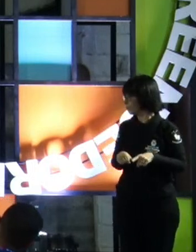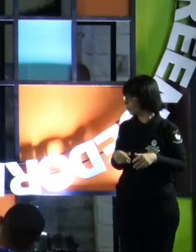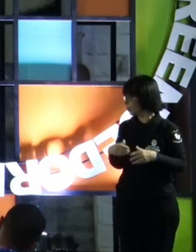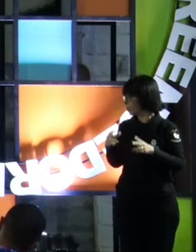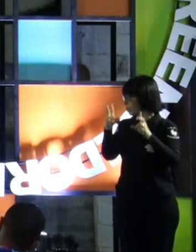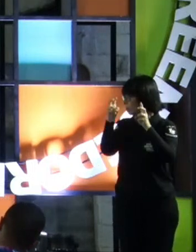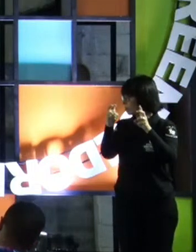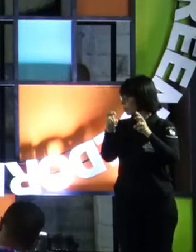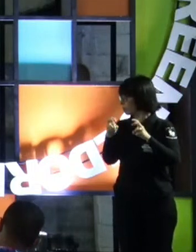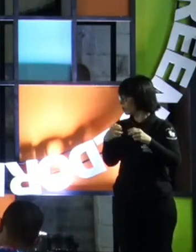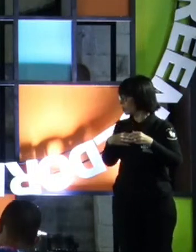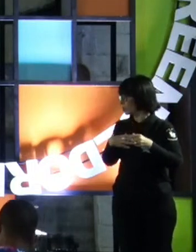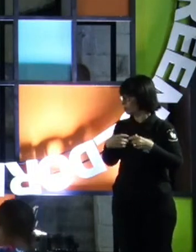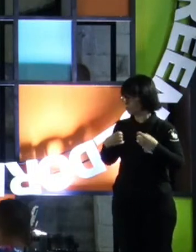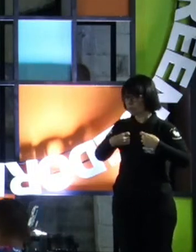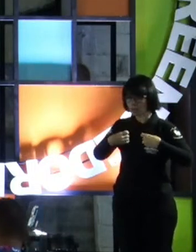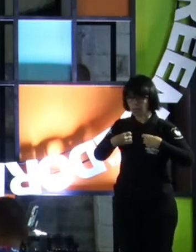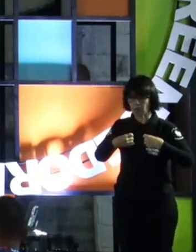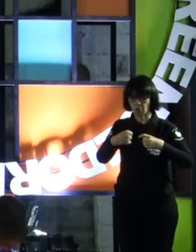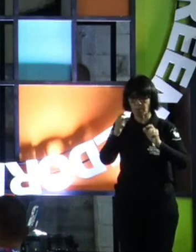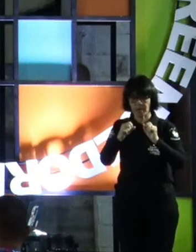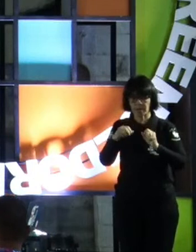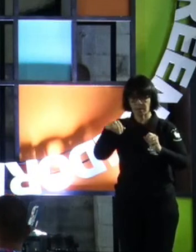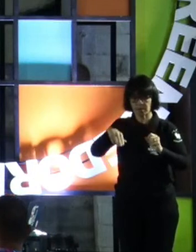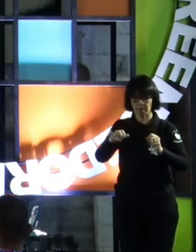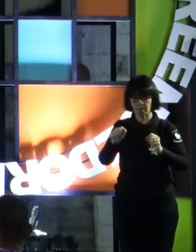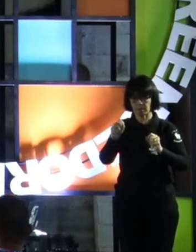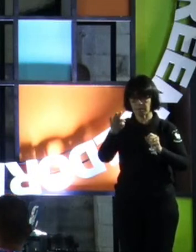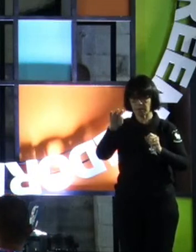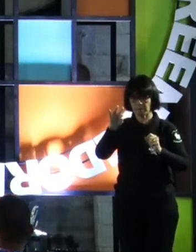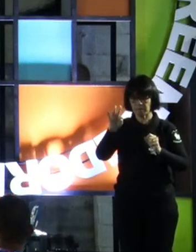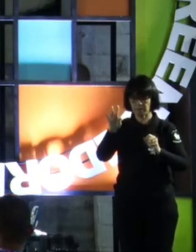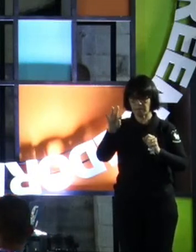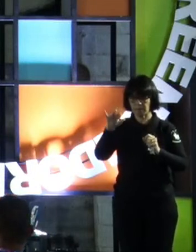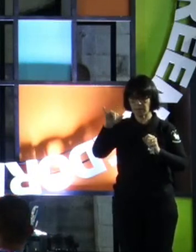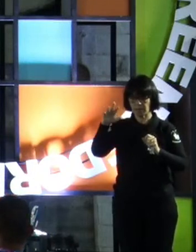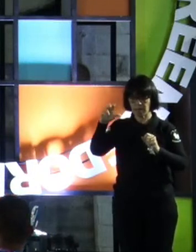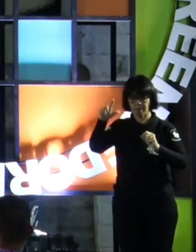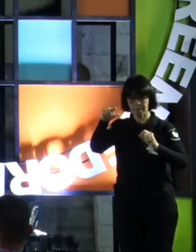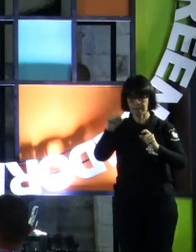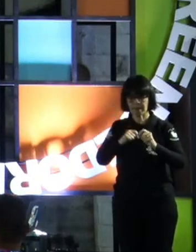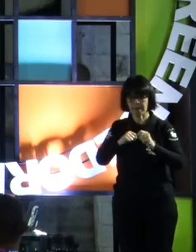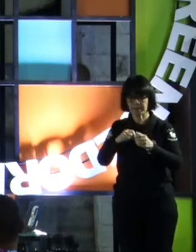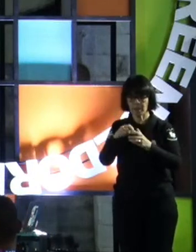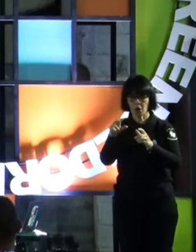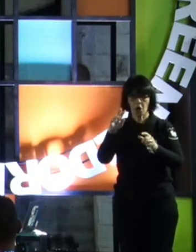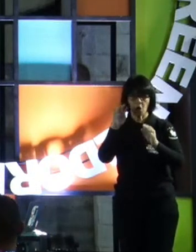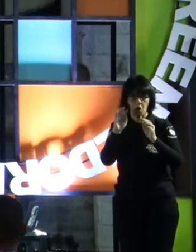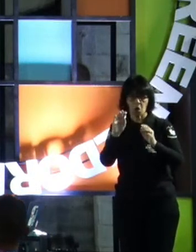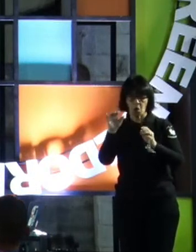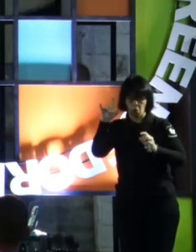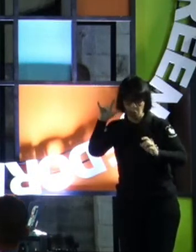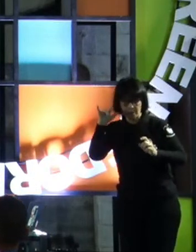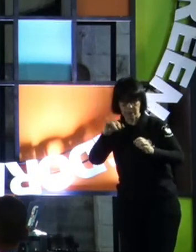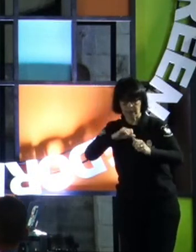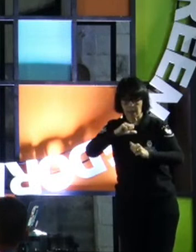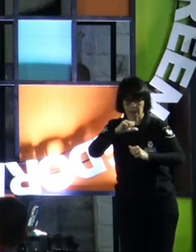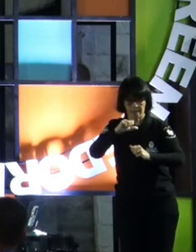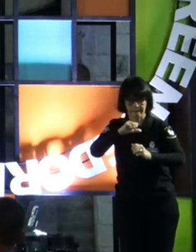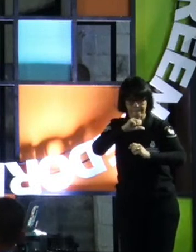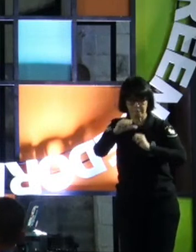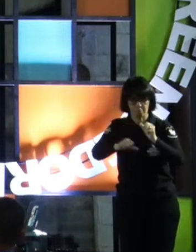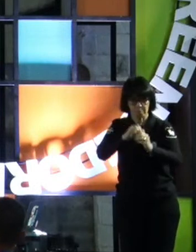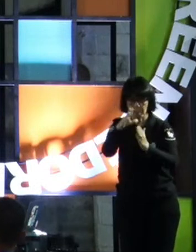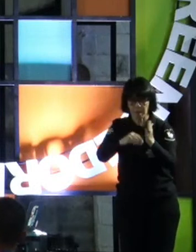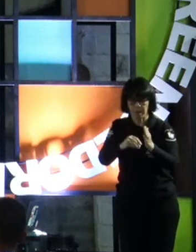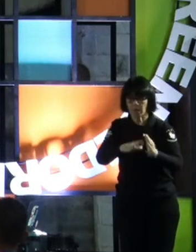tese que eu morro de medo da Matrix, eu digo que o Instagram é a antessala da Matrix, né? Ou seja, a antessala do inferno. Então, todo